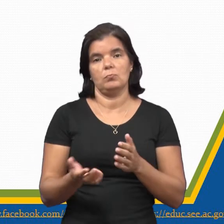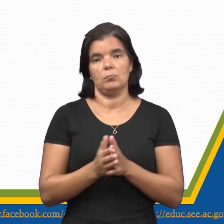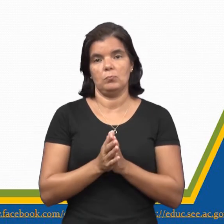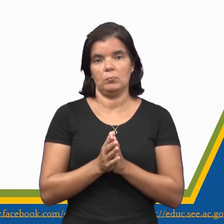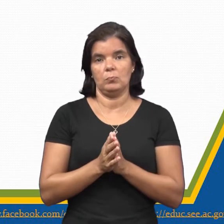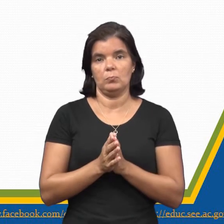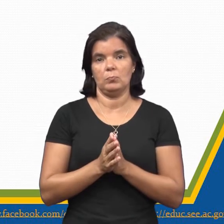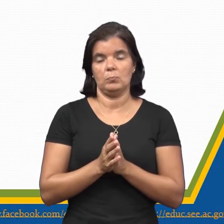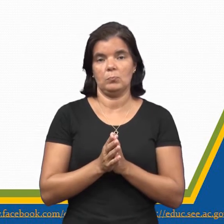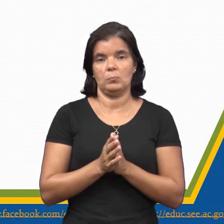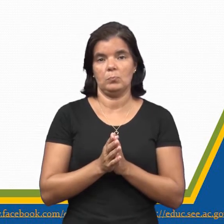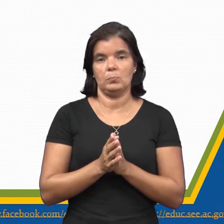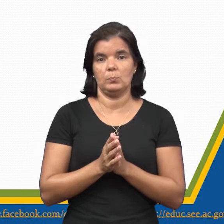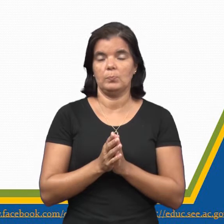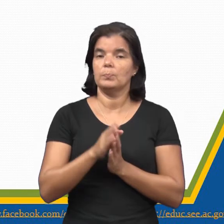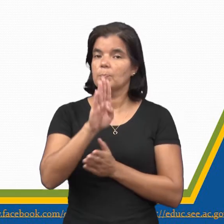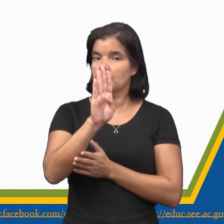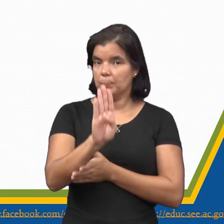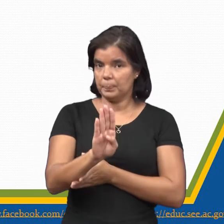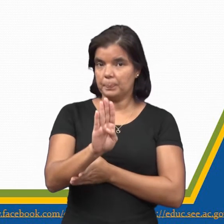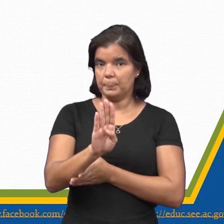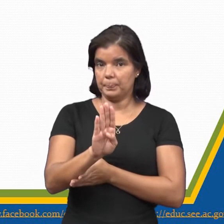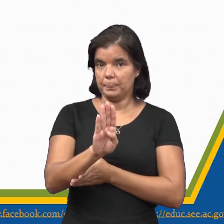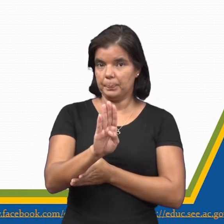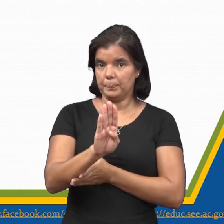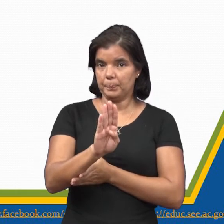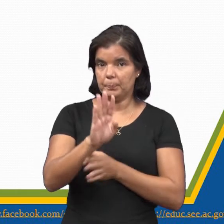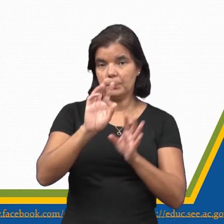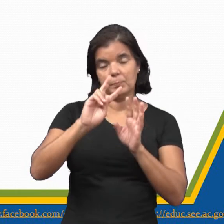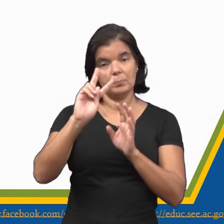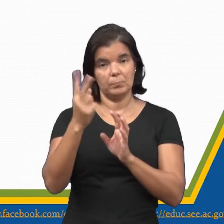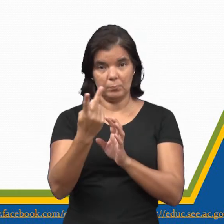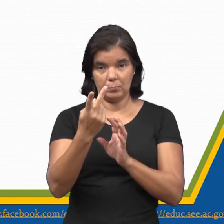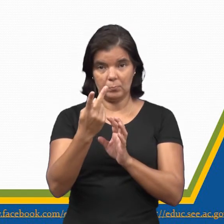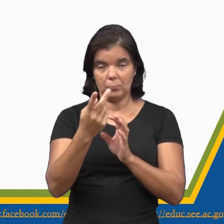entre a base e a